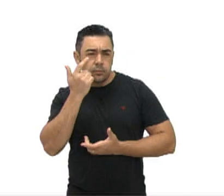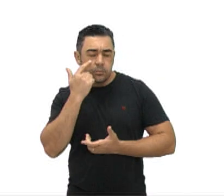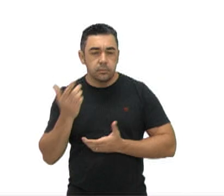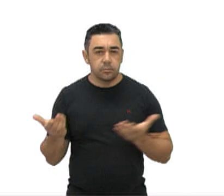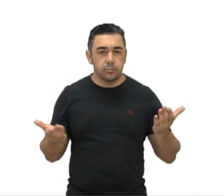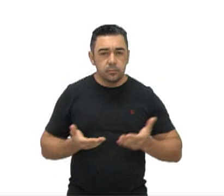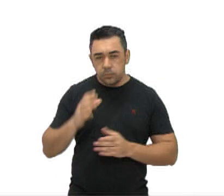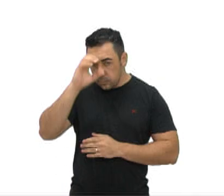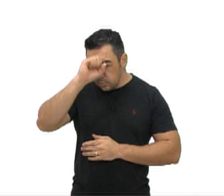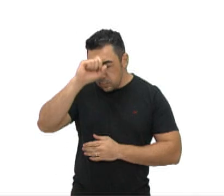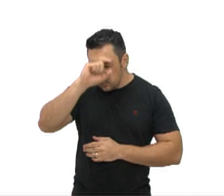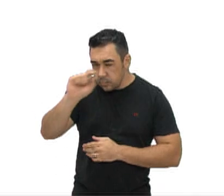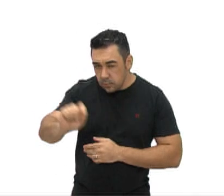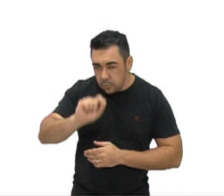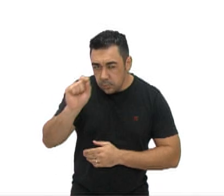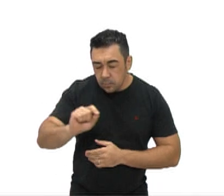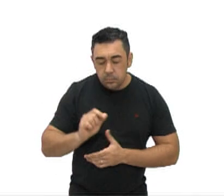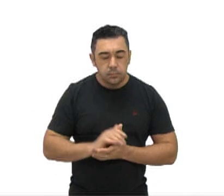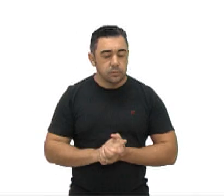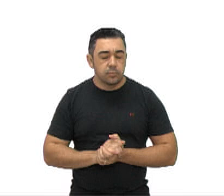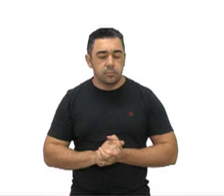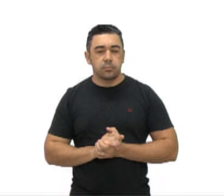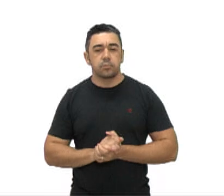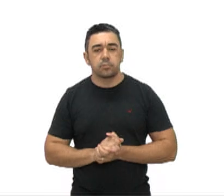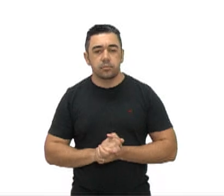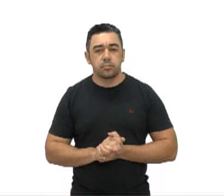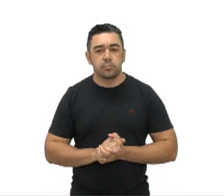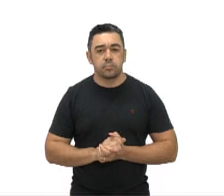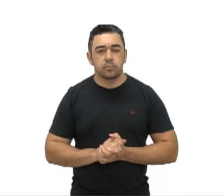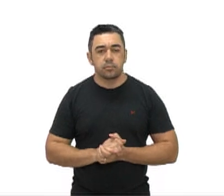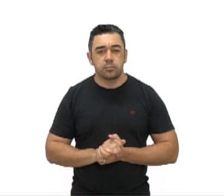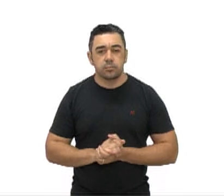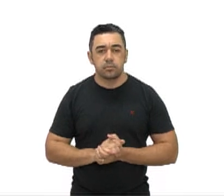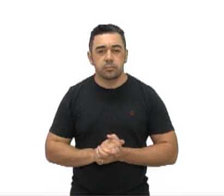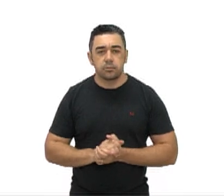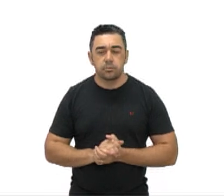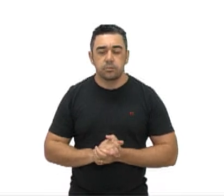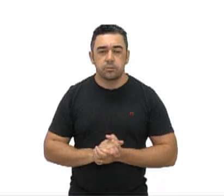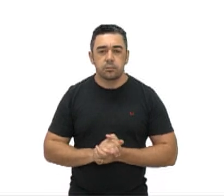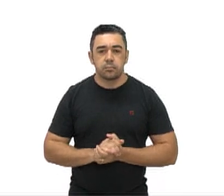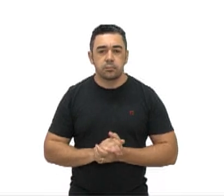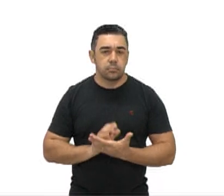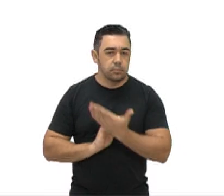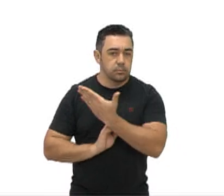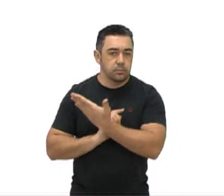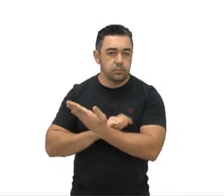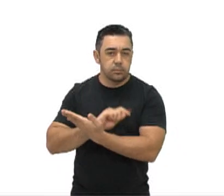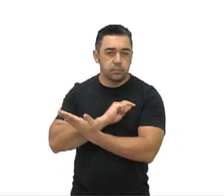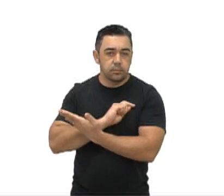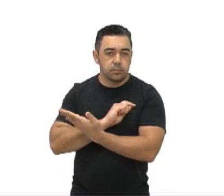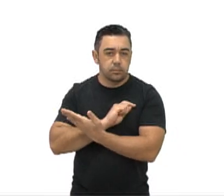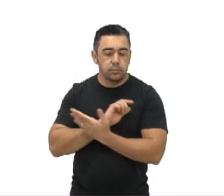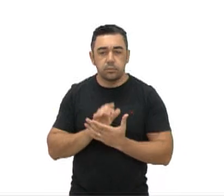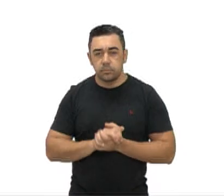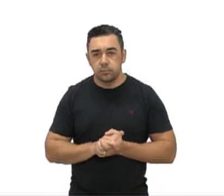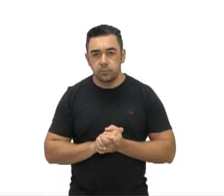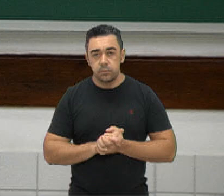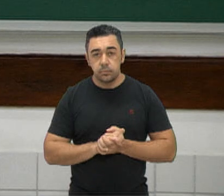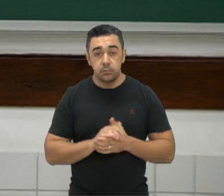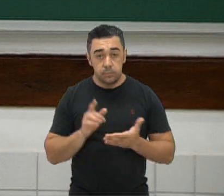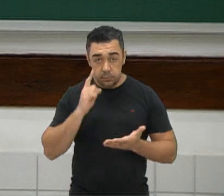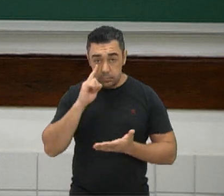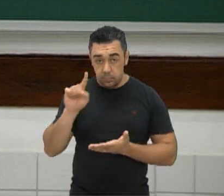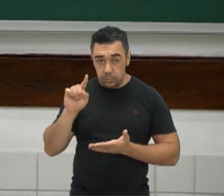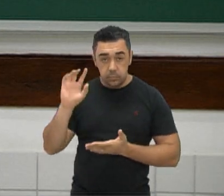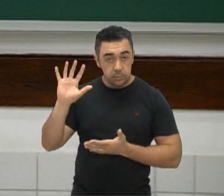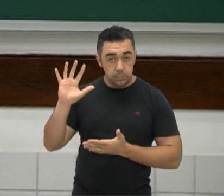Hoje aprenderemos que? O que é que nós vamos aprender hoje? Hace frio? Calor? Ou llueve? Vamos ver um pouquinho sobre